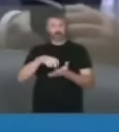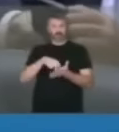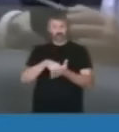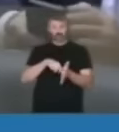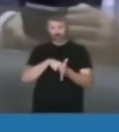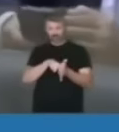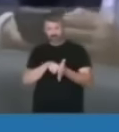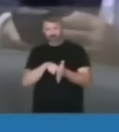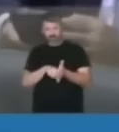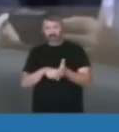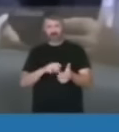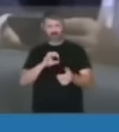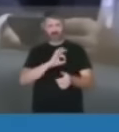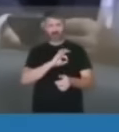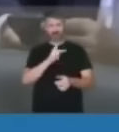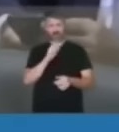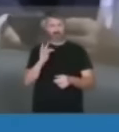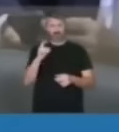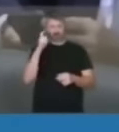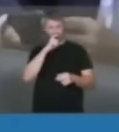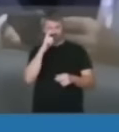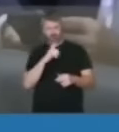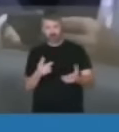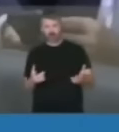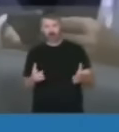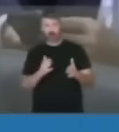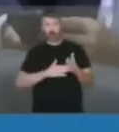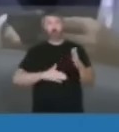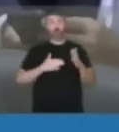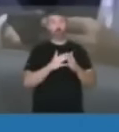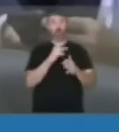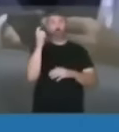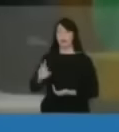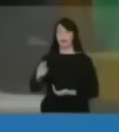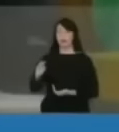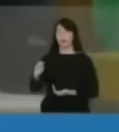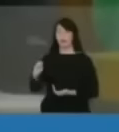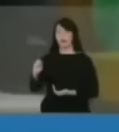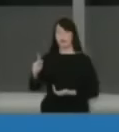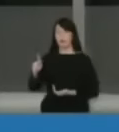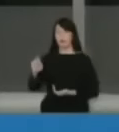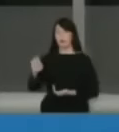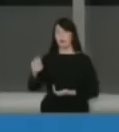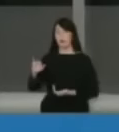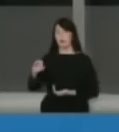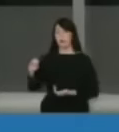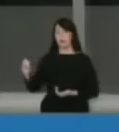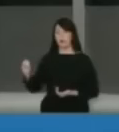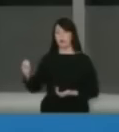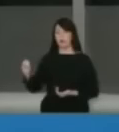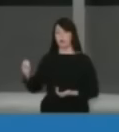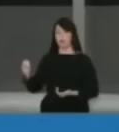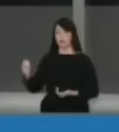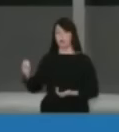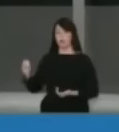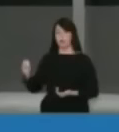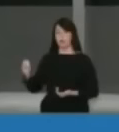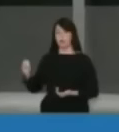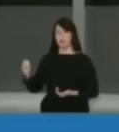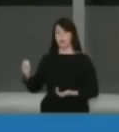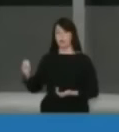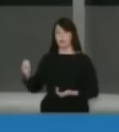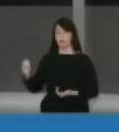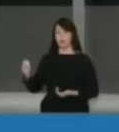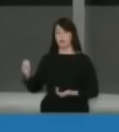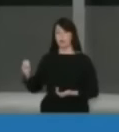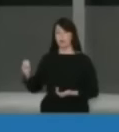Como se fosse informação errada. Tudo que está acontecendo no Rio Grande do Sul é verdadeiro. Um momento como esse é óbvio. Sim, tudo